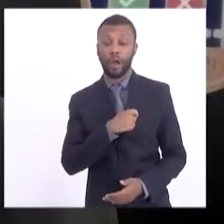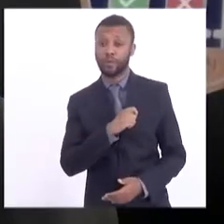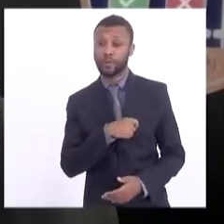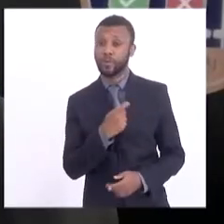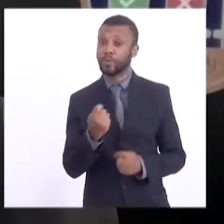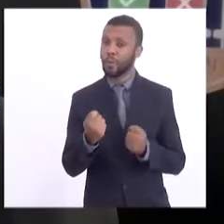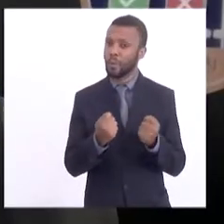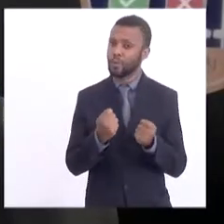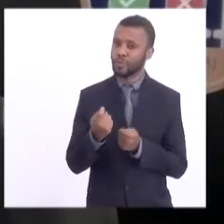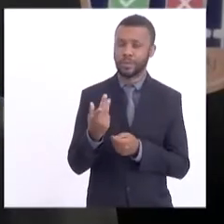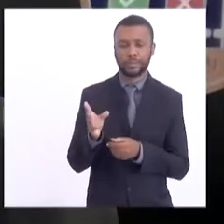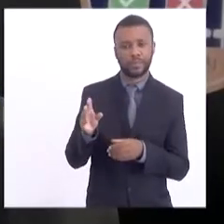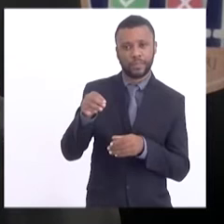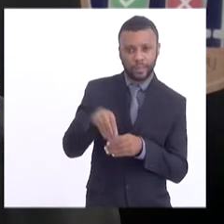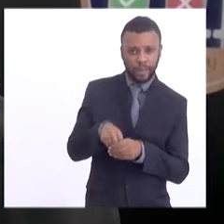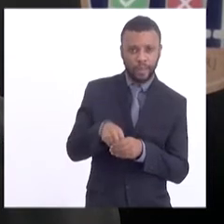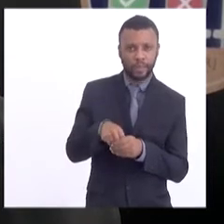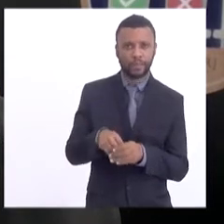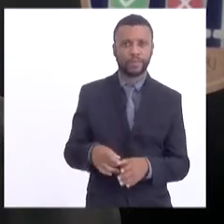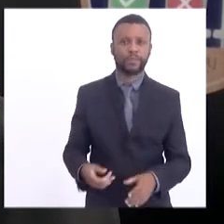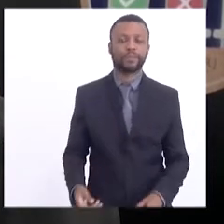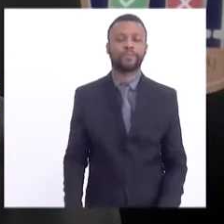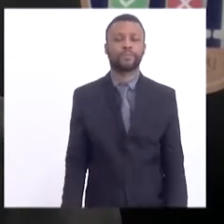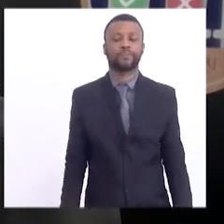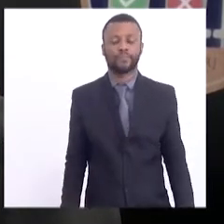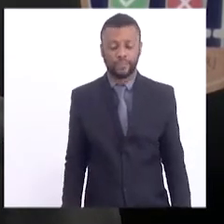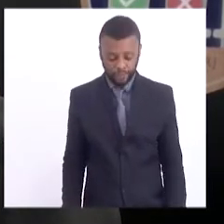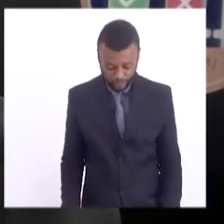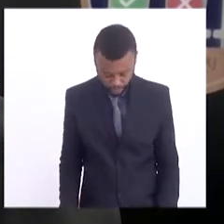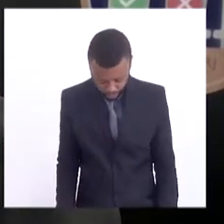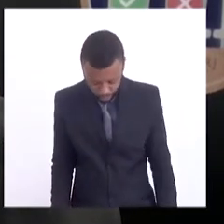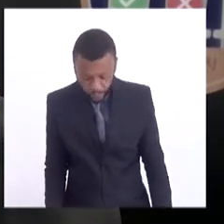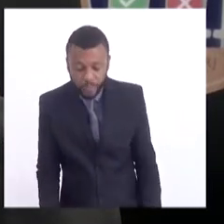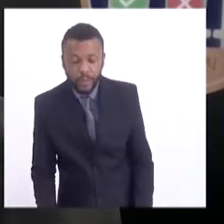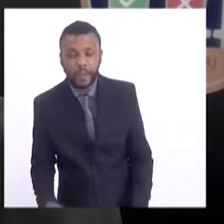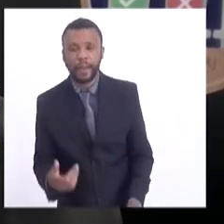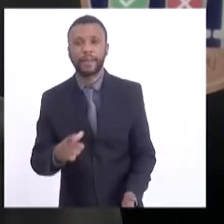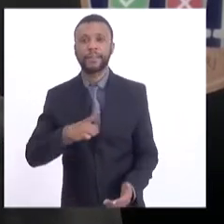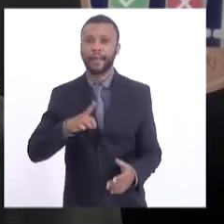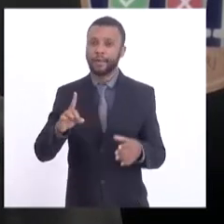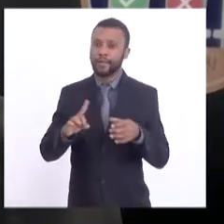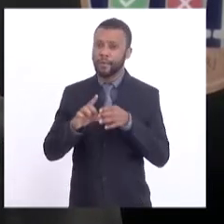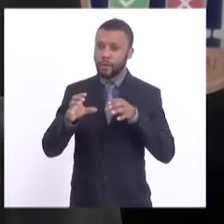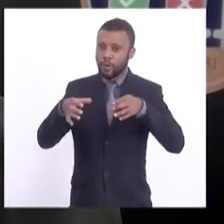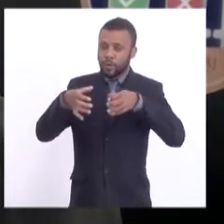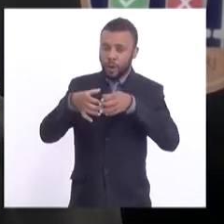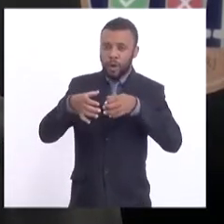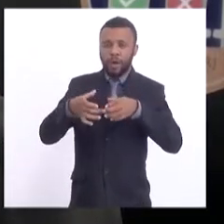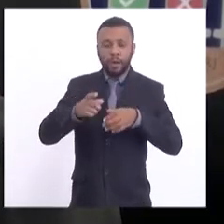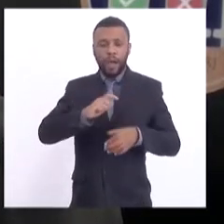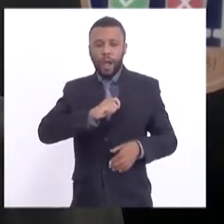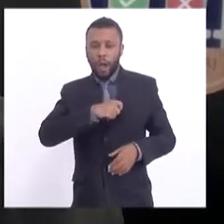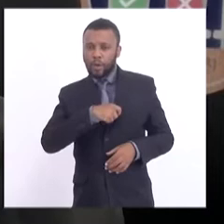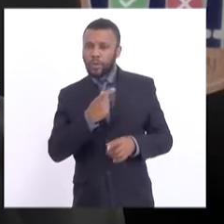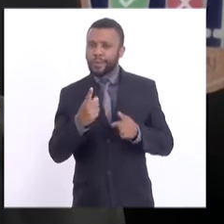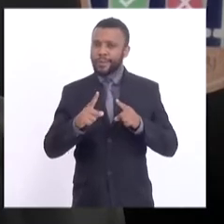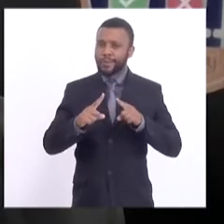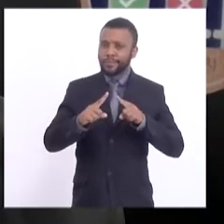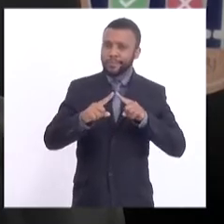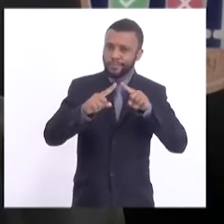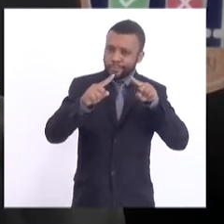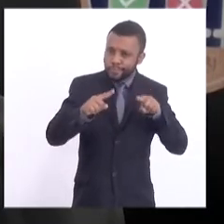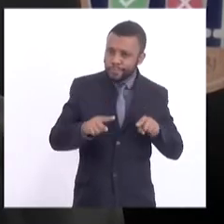interno a forma não ele faz parte de auditoria do órgão é feita por ele e